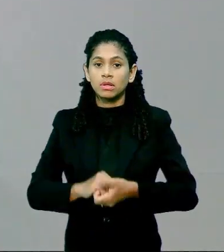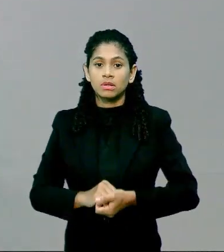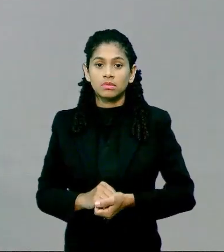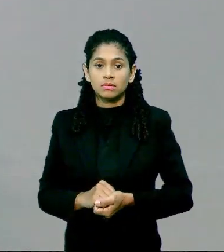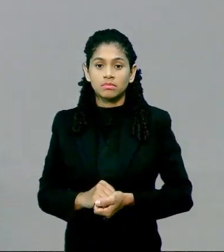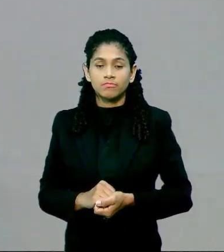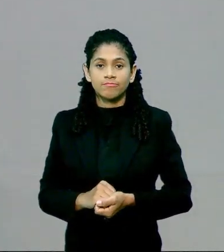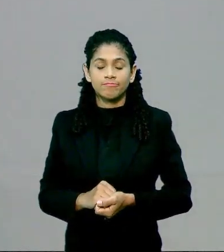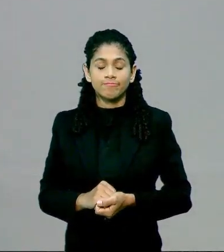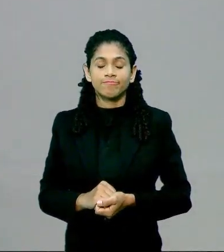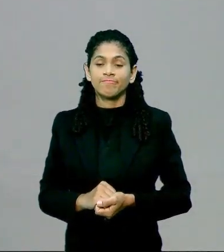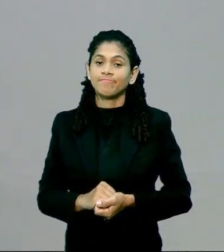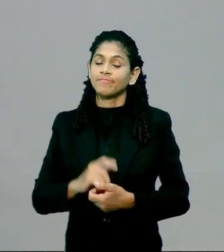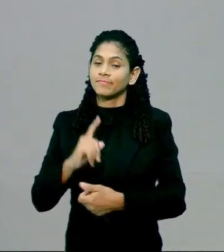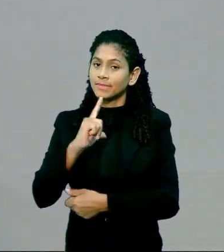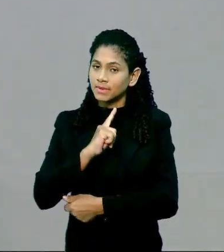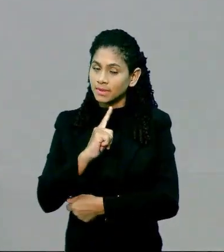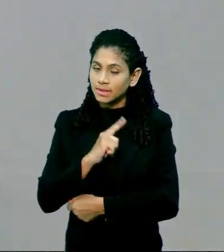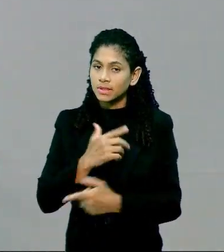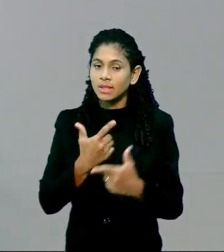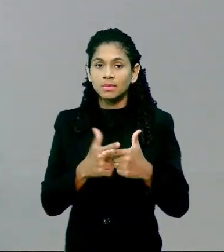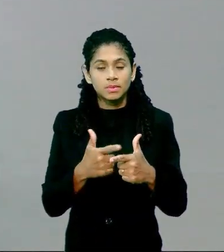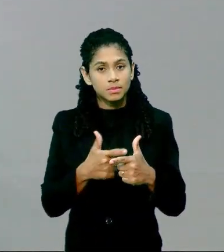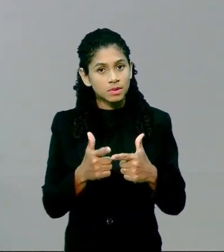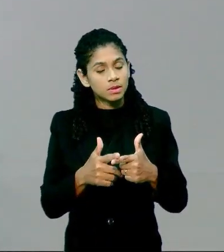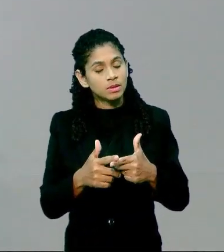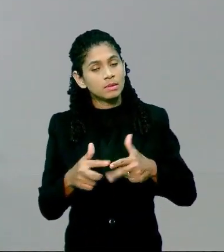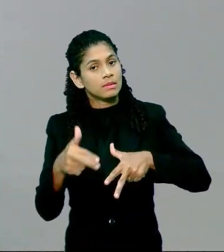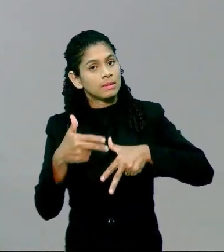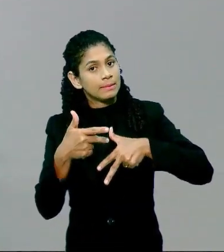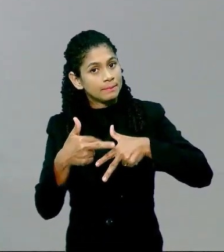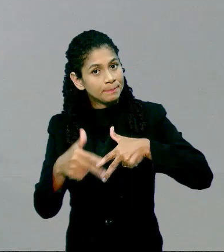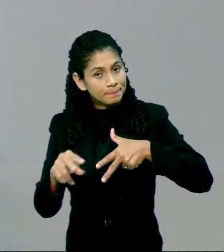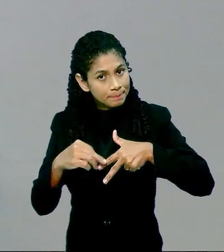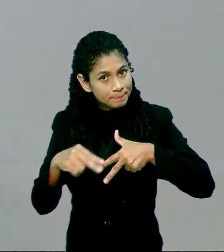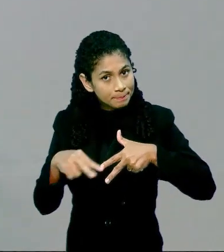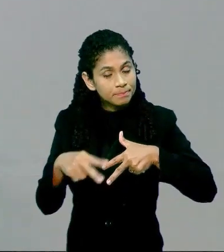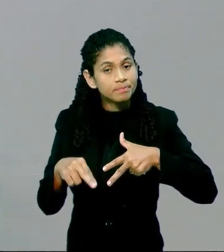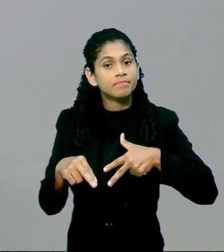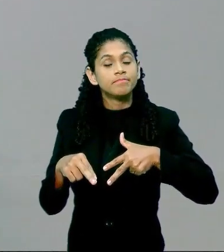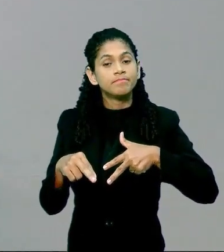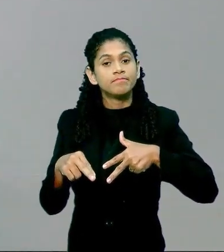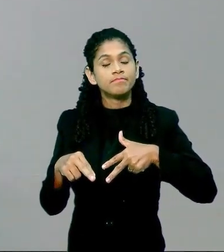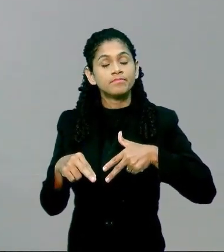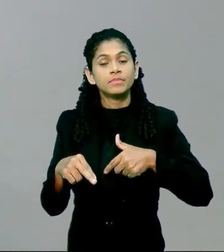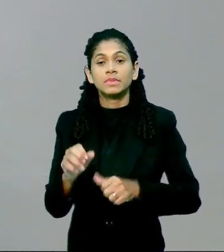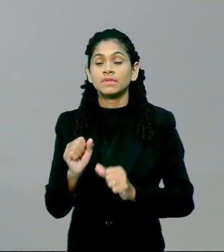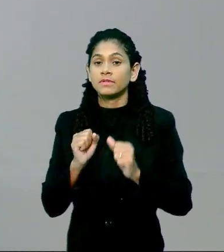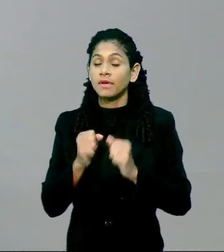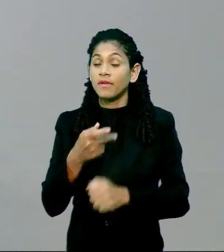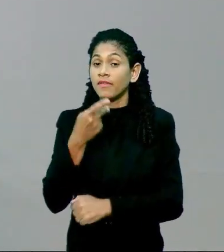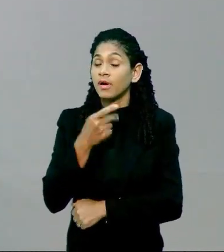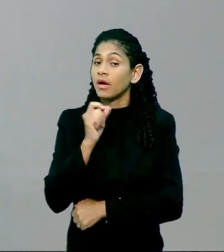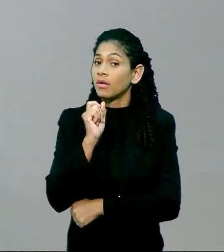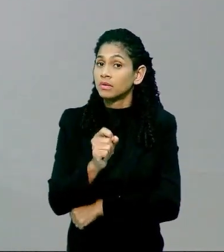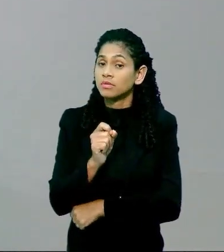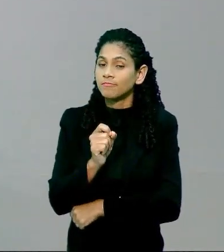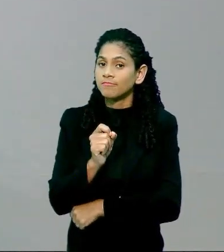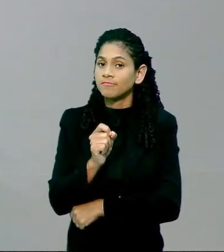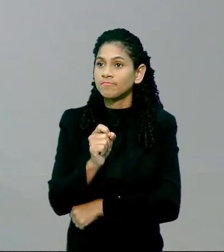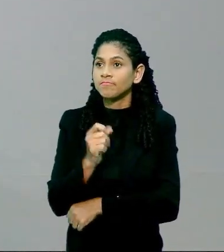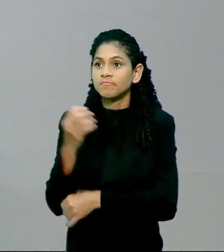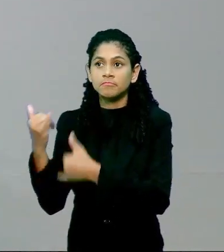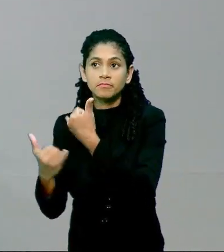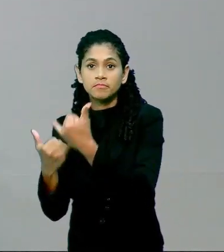que é achar culturalmente que determinada brincadeira é de menino ou de menina. Então, aí que está o erro. É para